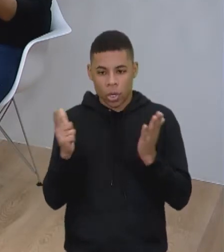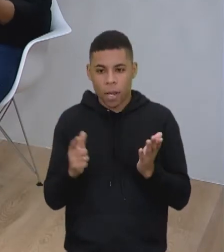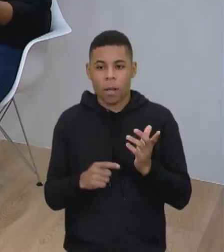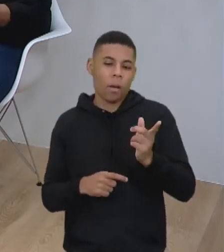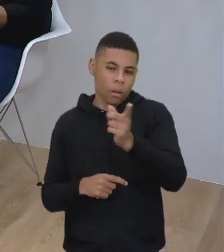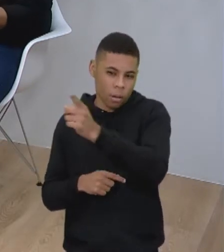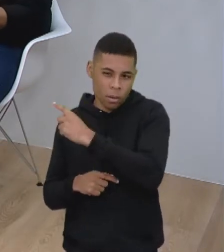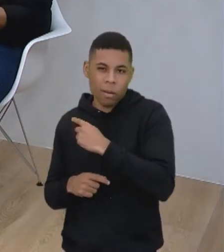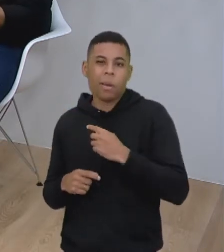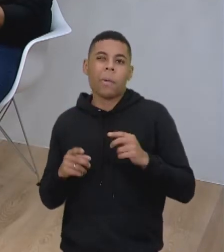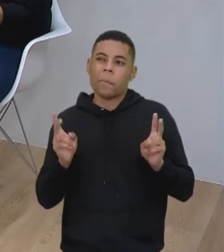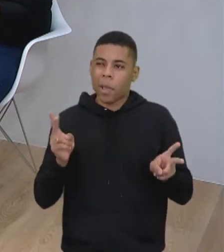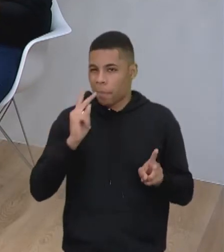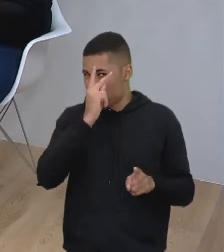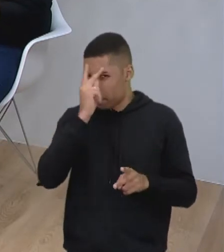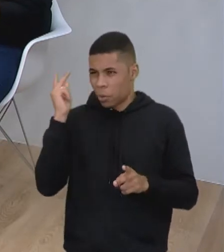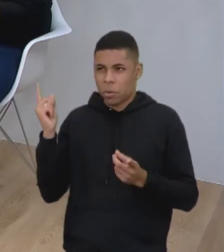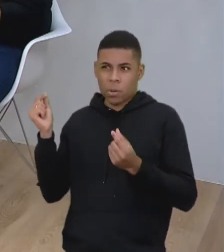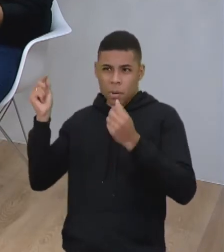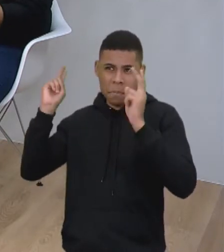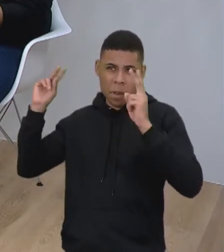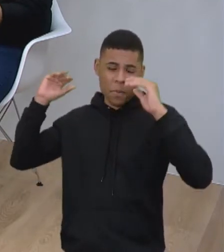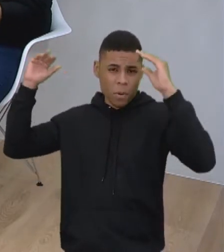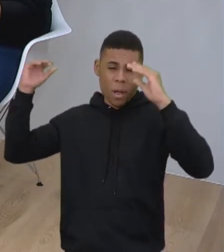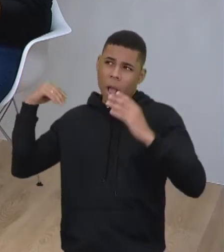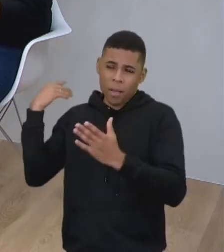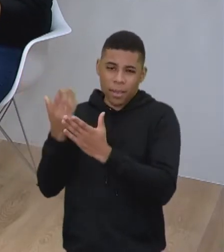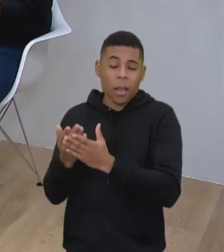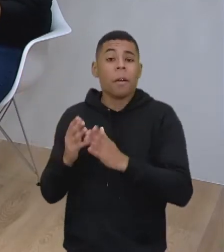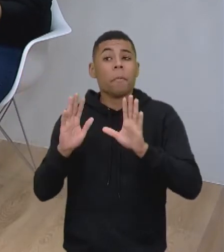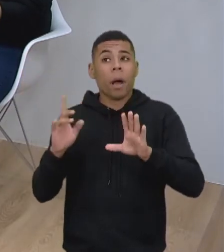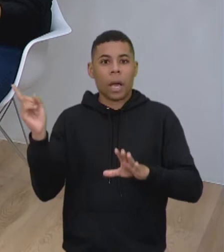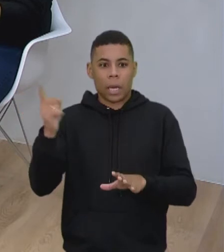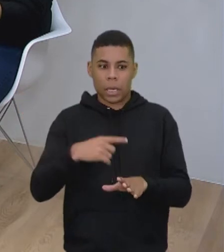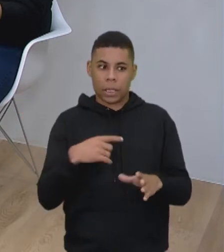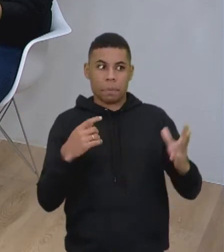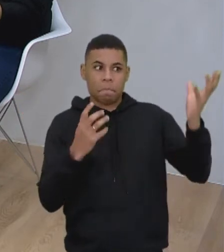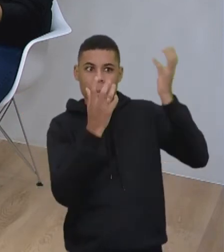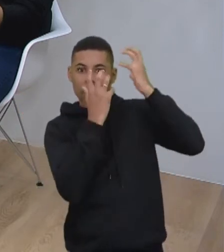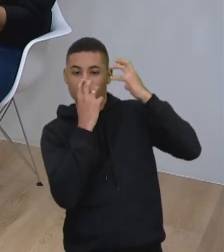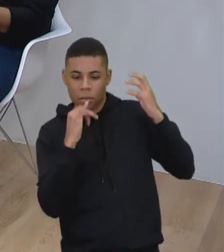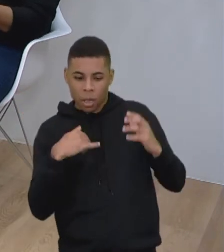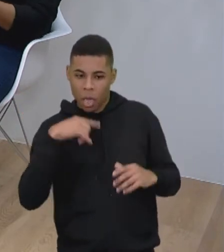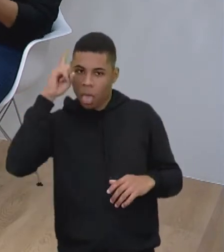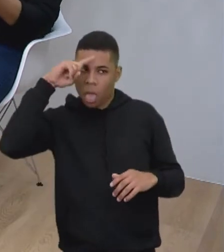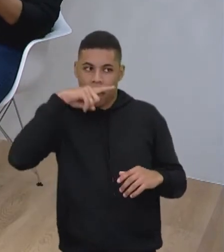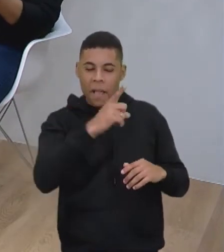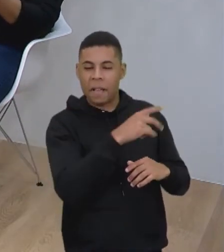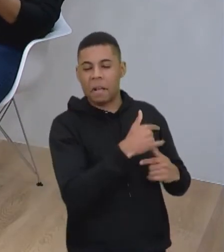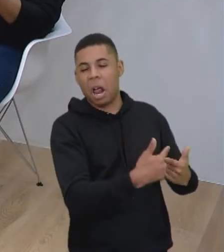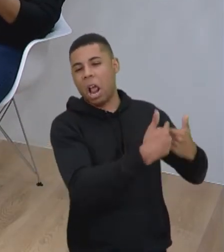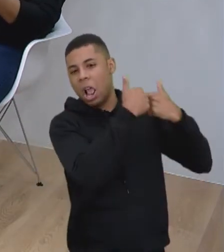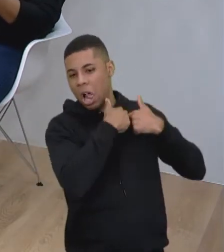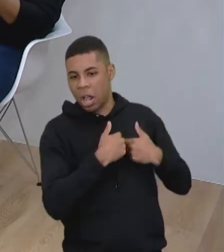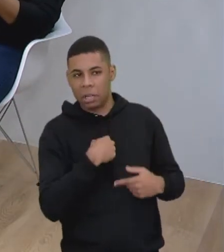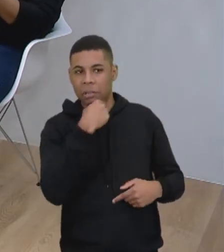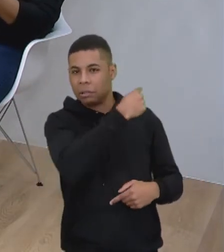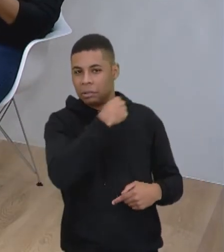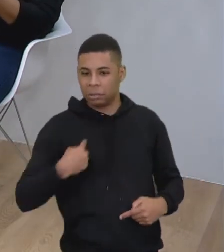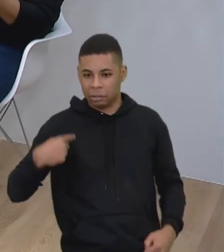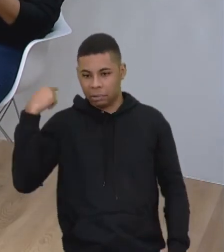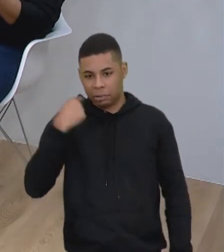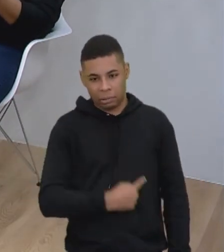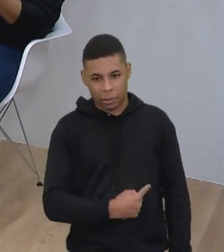talvez compostas pelas mesmas pessoas, os mesmos donos ainda, mas hoje ele já tem essa pressão, né? Então acho que a questão da representatividade, ela entra